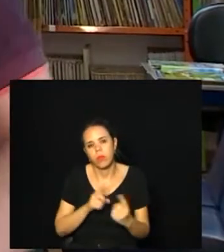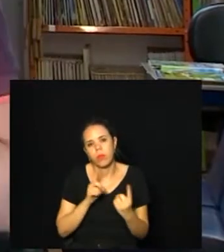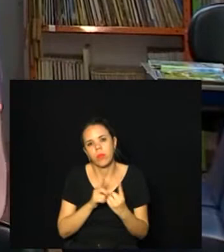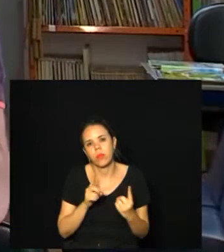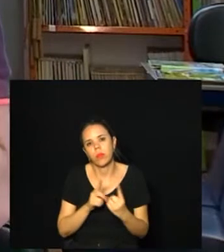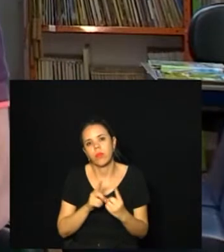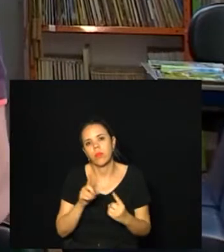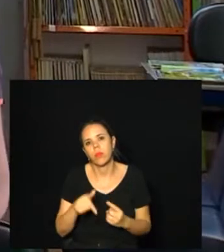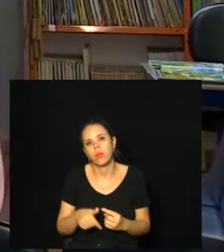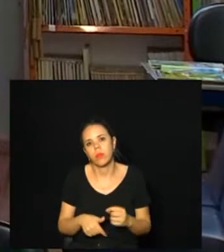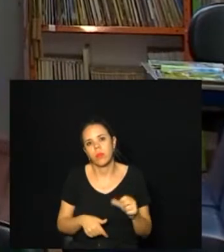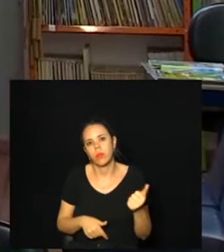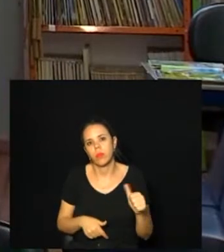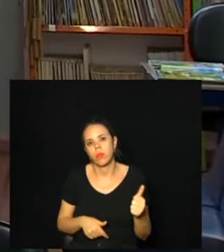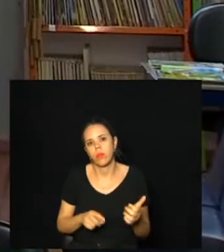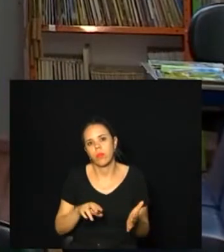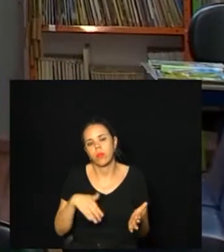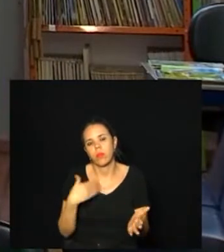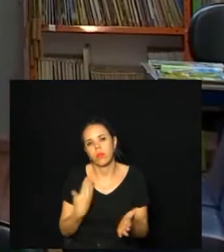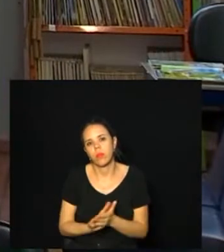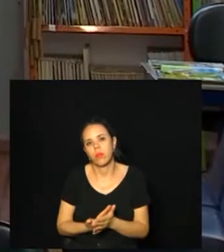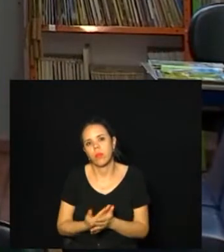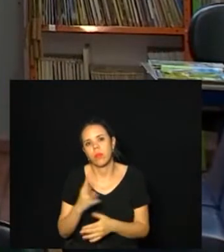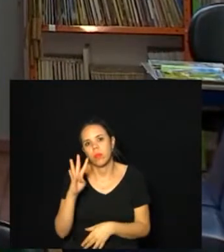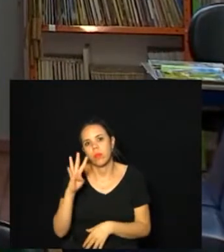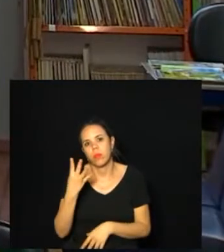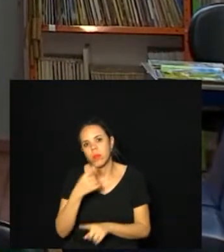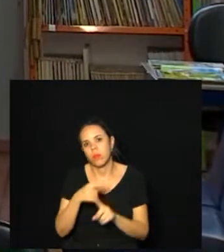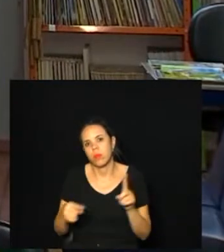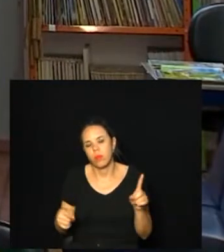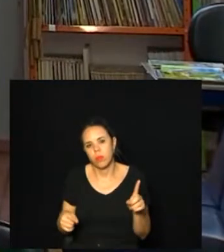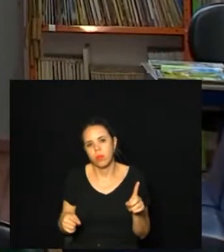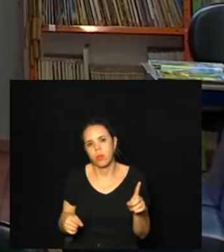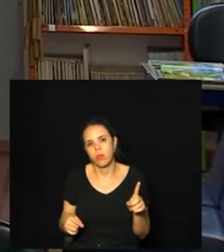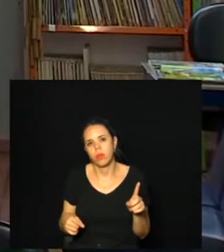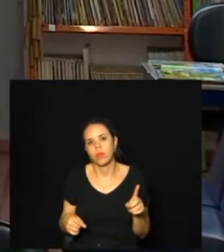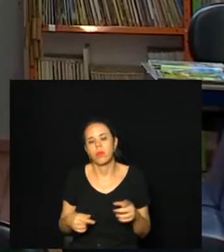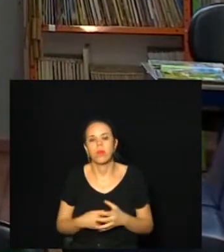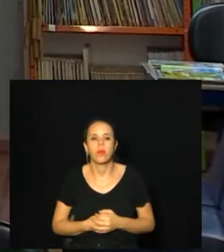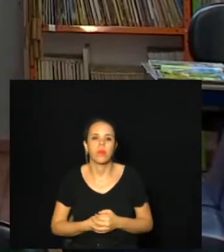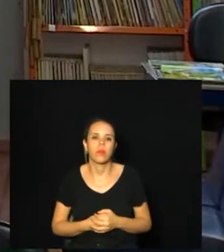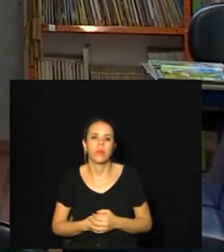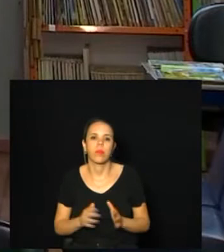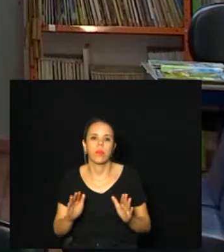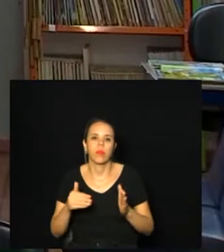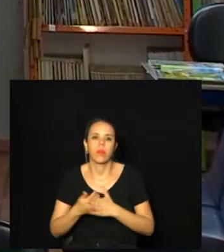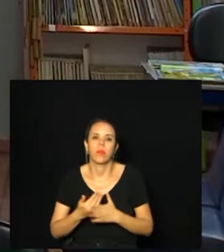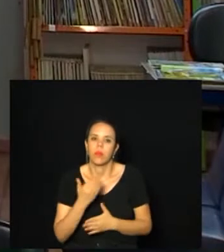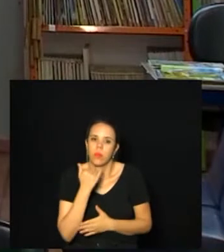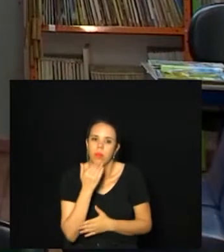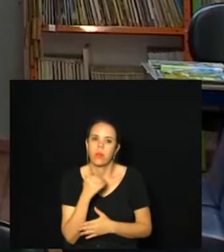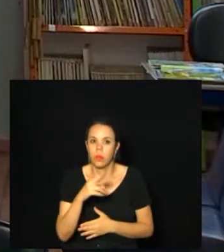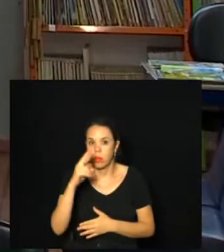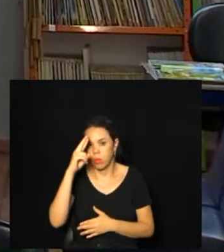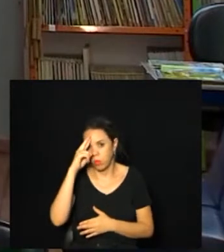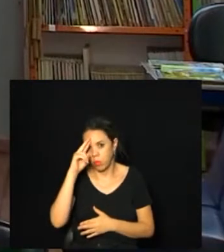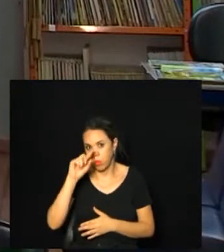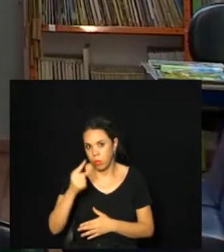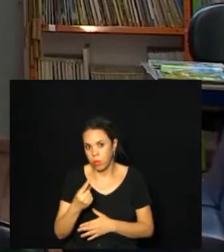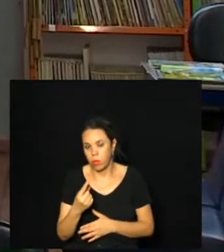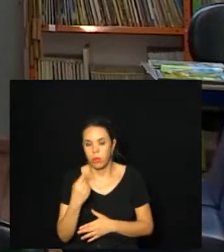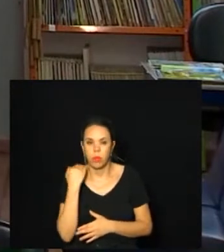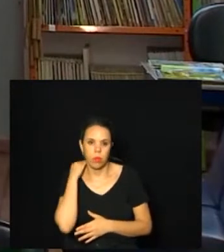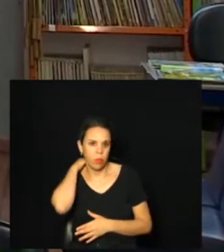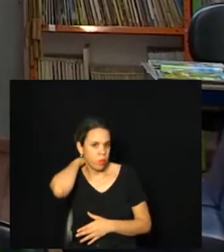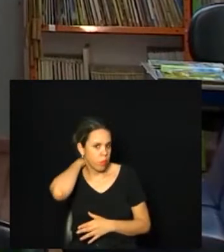funcionamento é das 11 horas às 4h30, então às 16h30. Nós fechamos para o almoço do meio-dia a 1h,